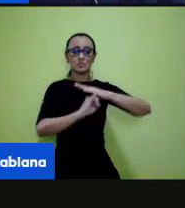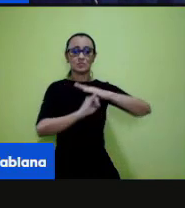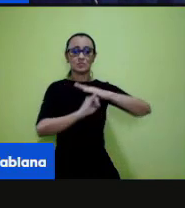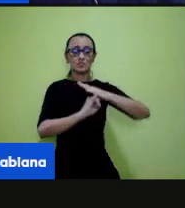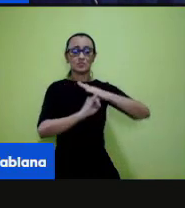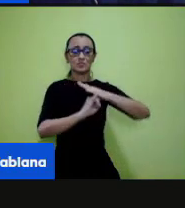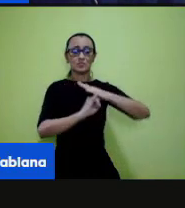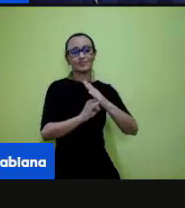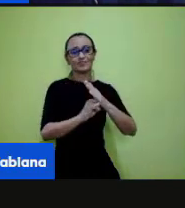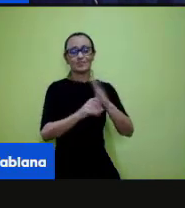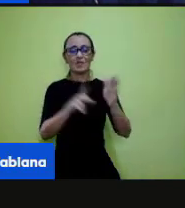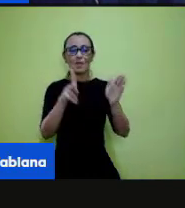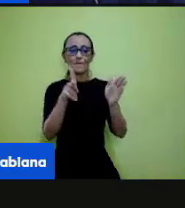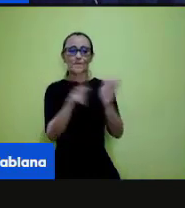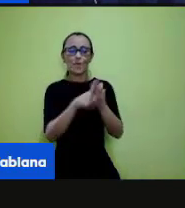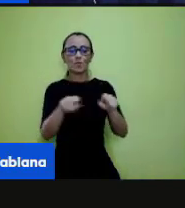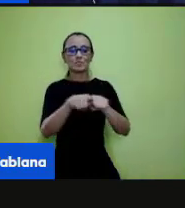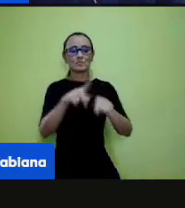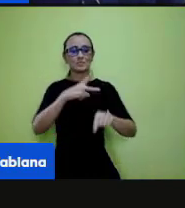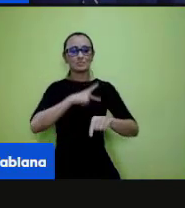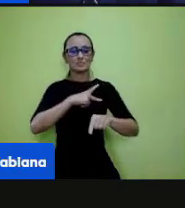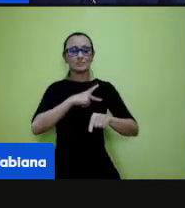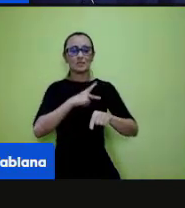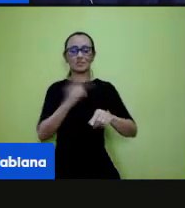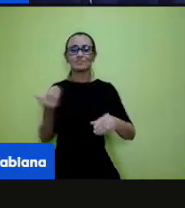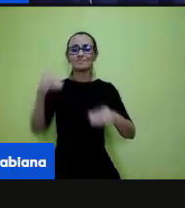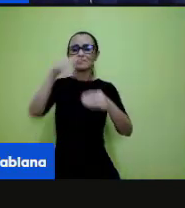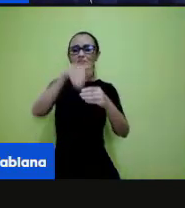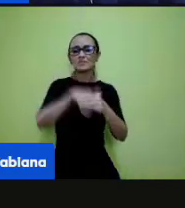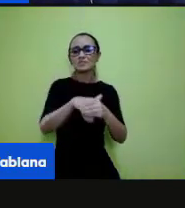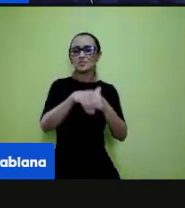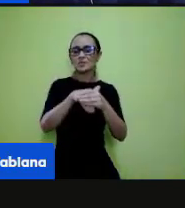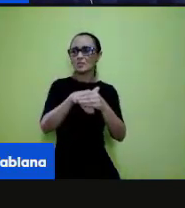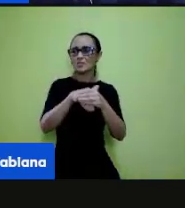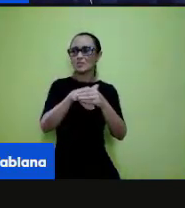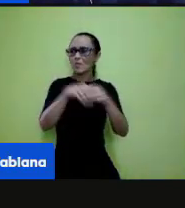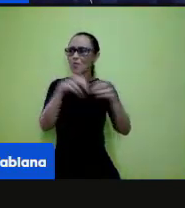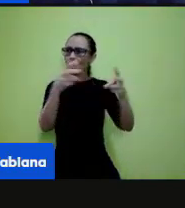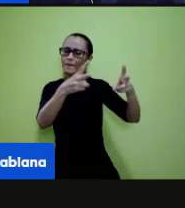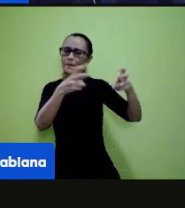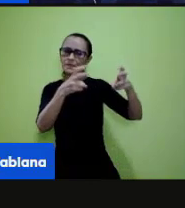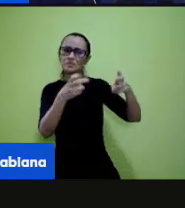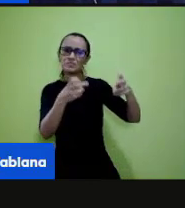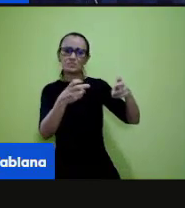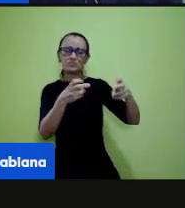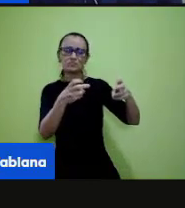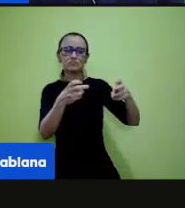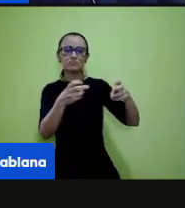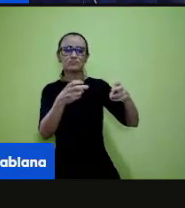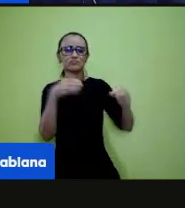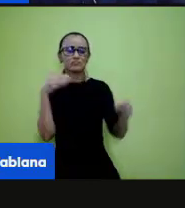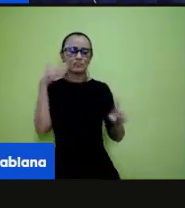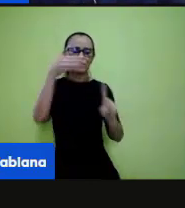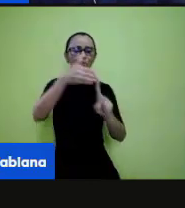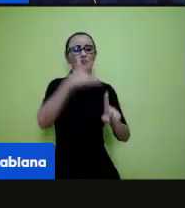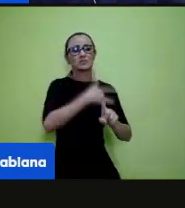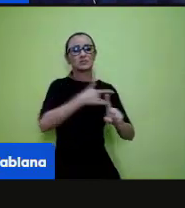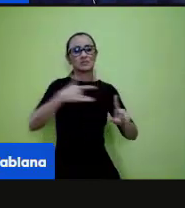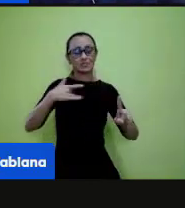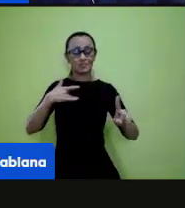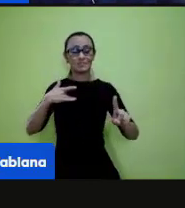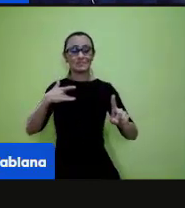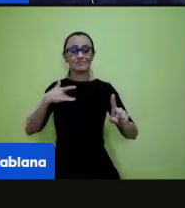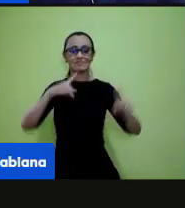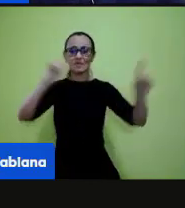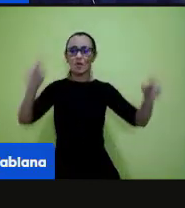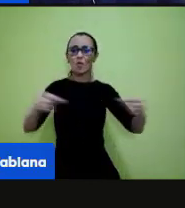privadas para fazer internamente o olhar com relação ao controle de vetores. Isso vem de encontro